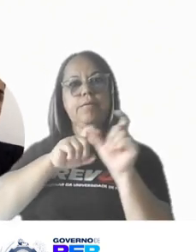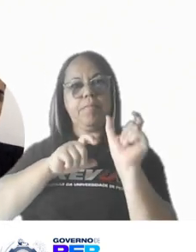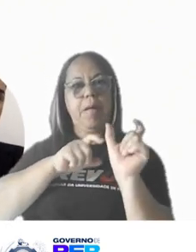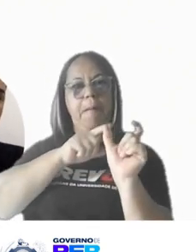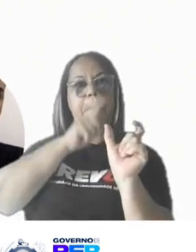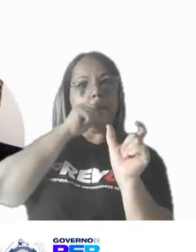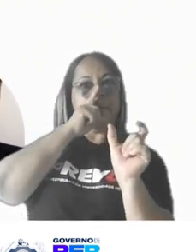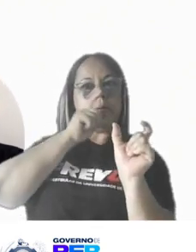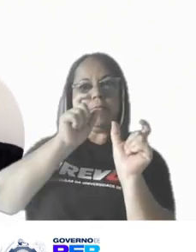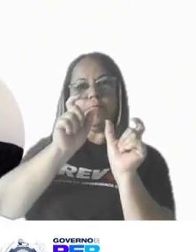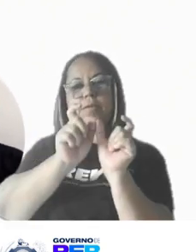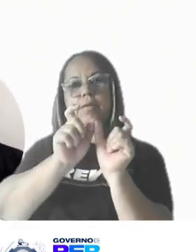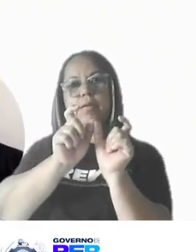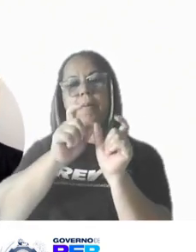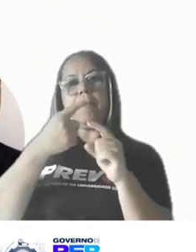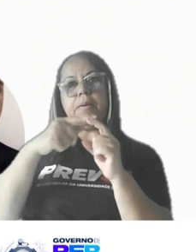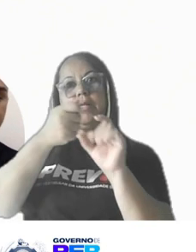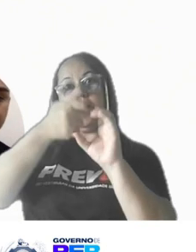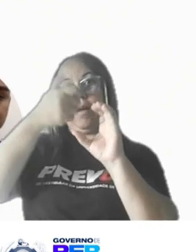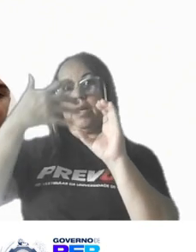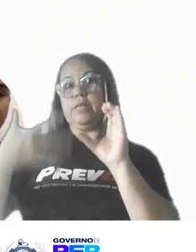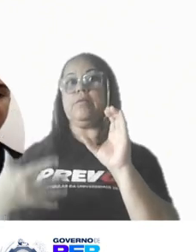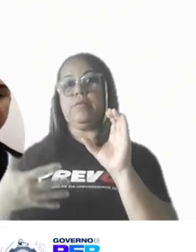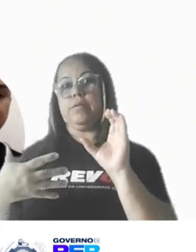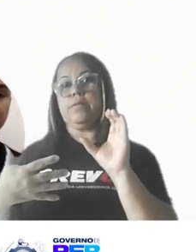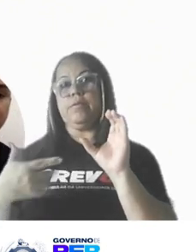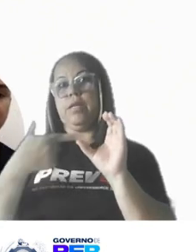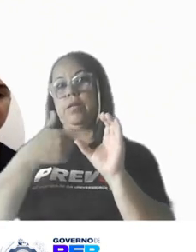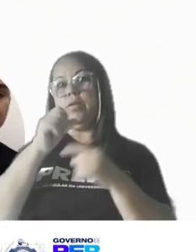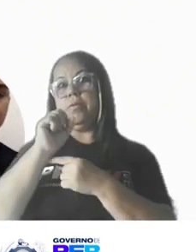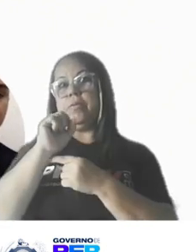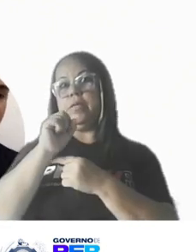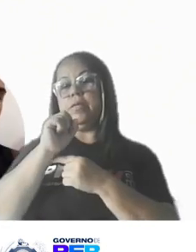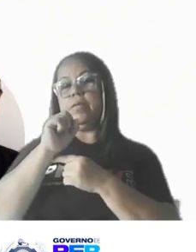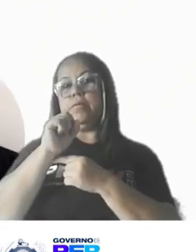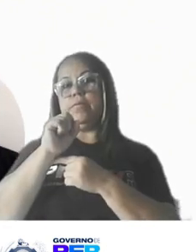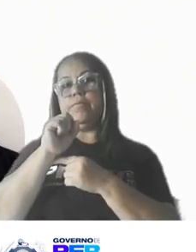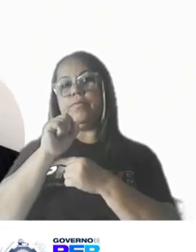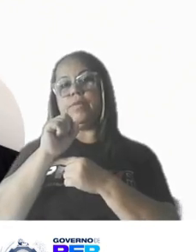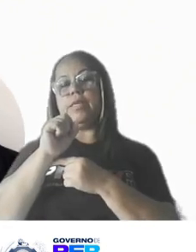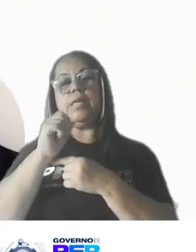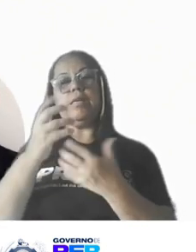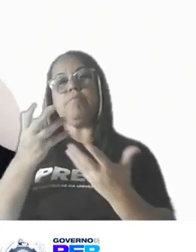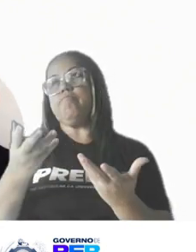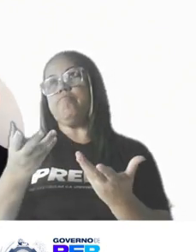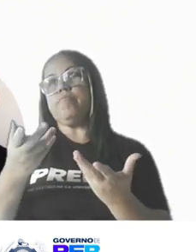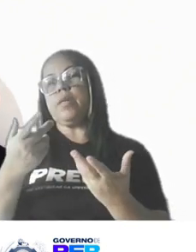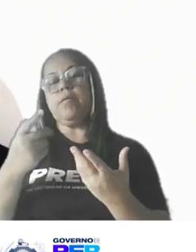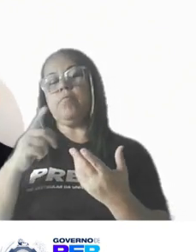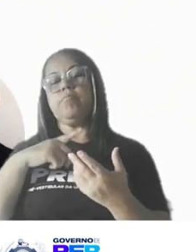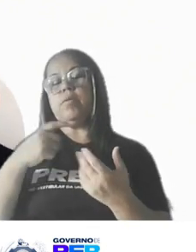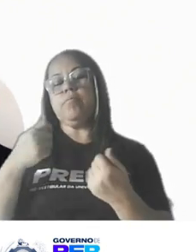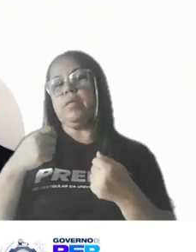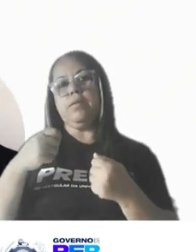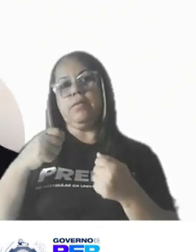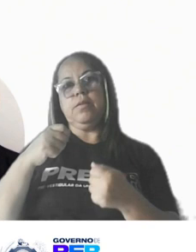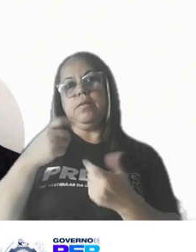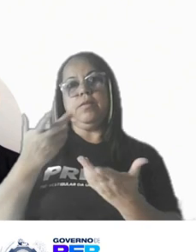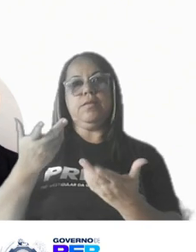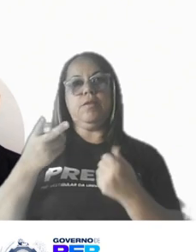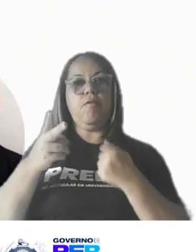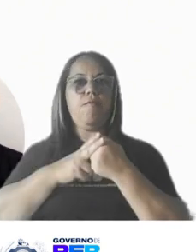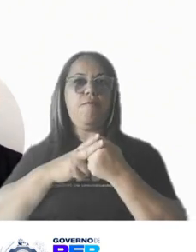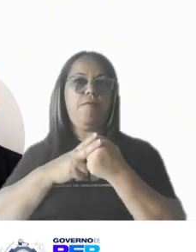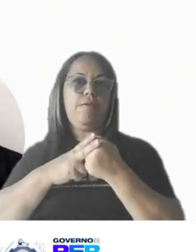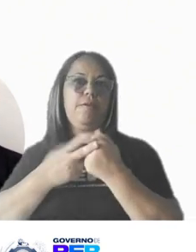o termo biscoito, porque está caracterizando esse substantivo. E não há aí a presença, a necessidade